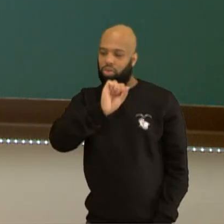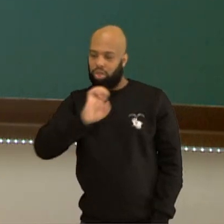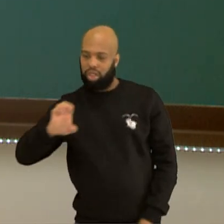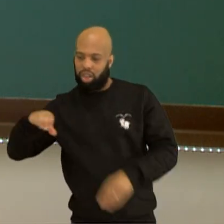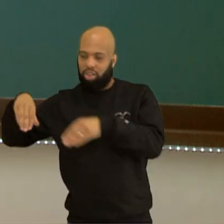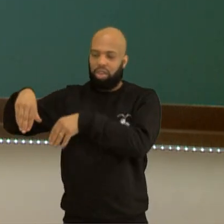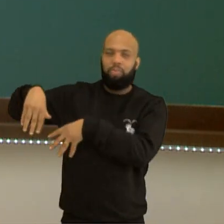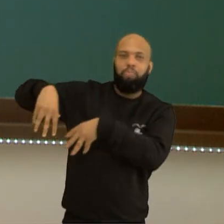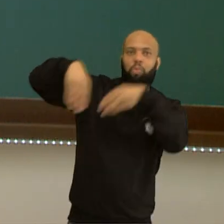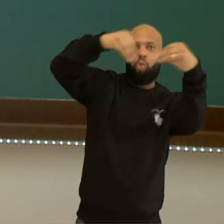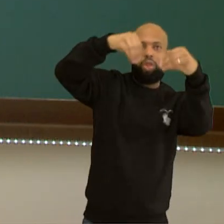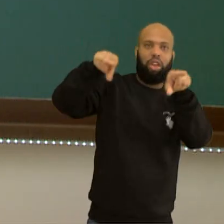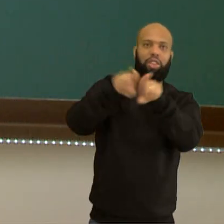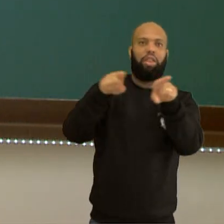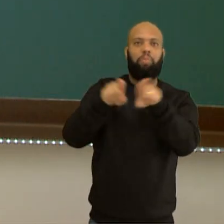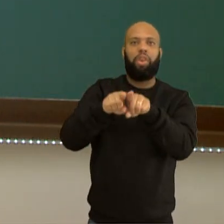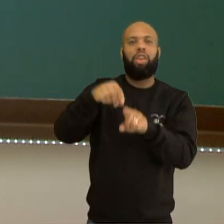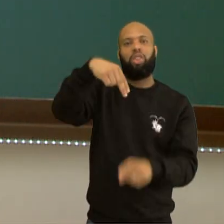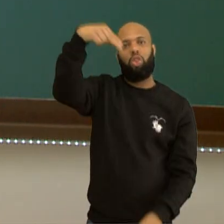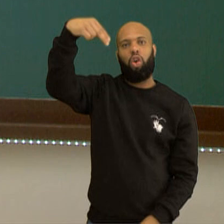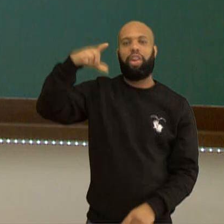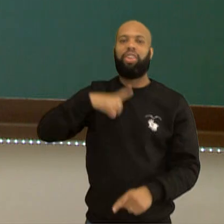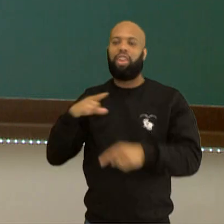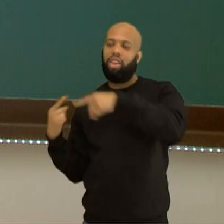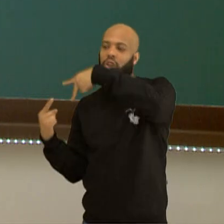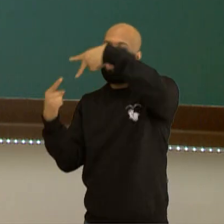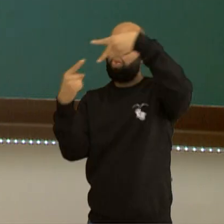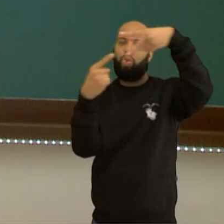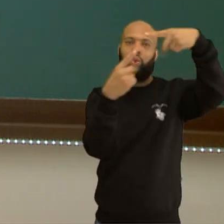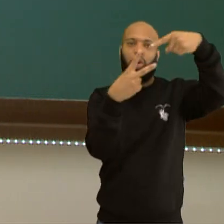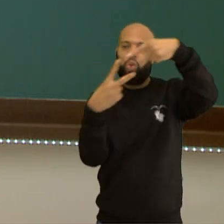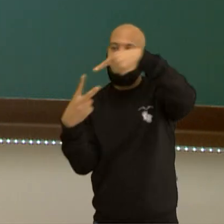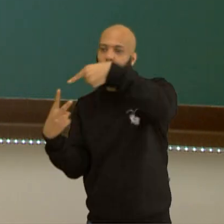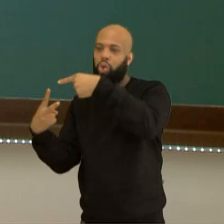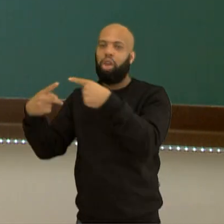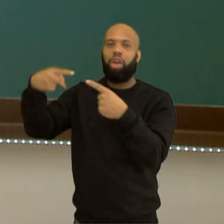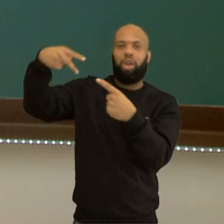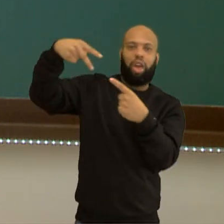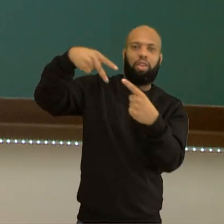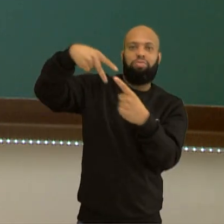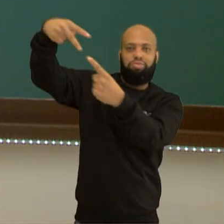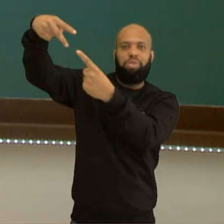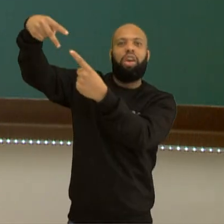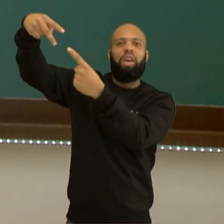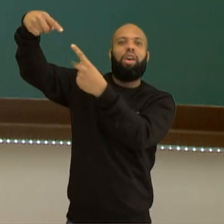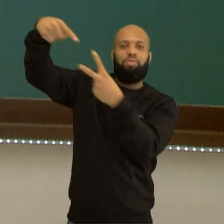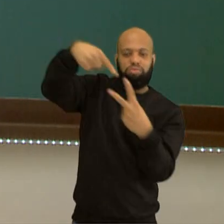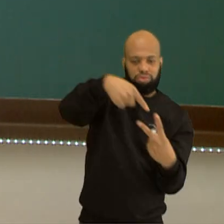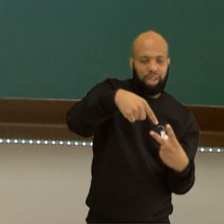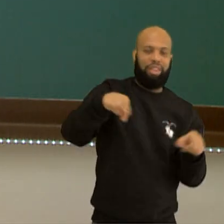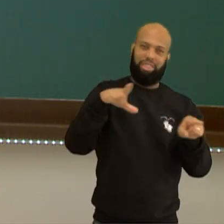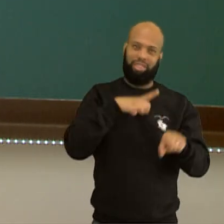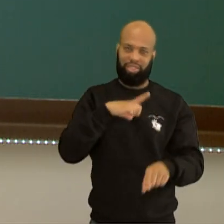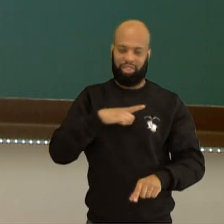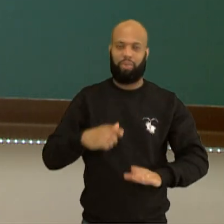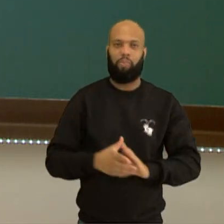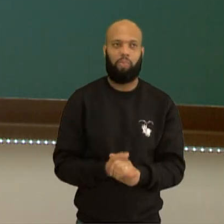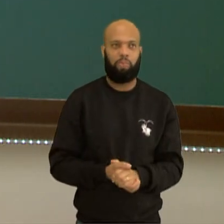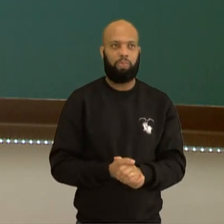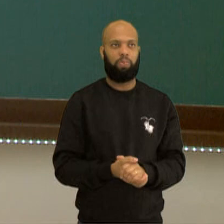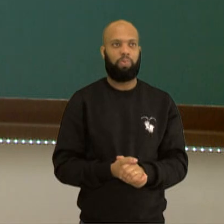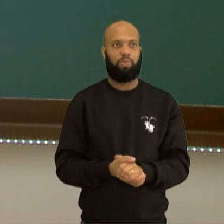vários movimentos em diferentes períodos aqui no Brasil e todos eles são interregionais, ou seja, de uma região para